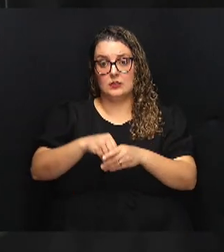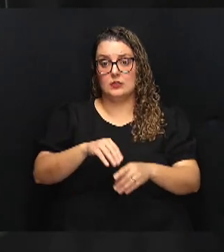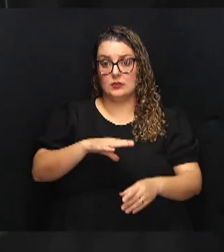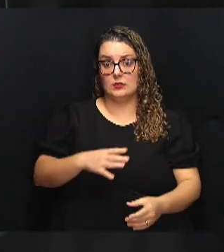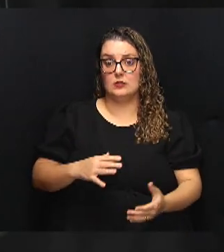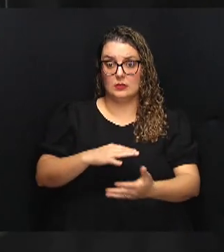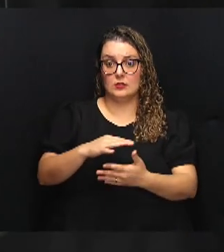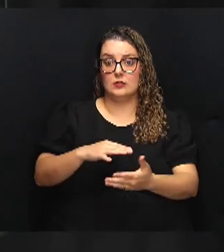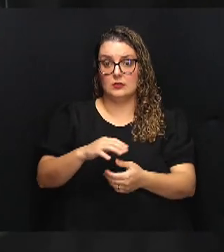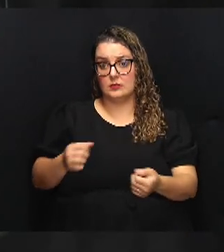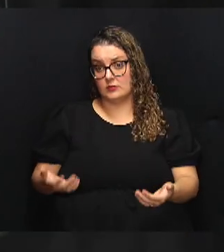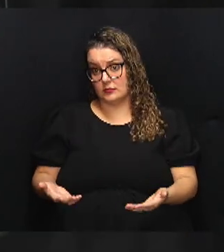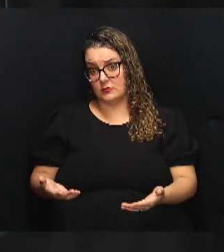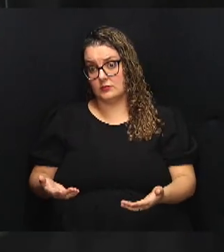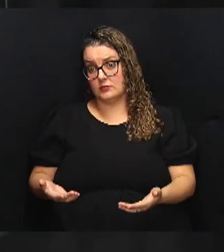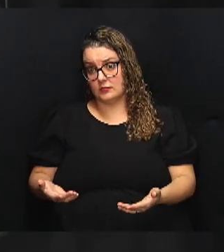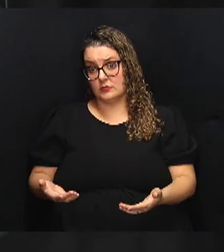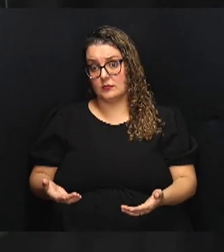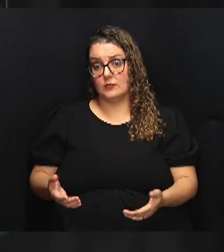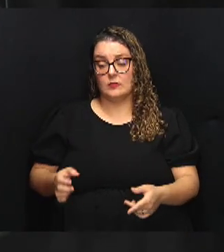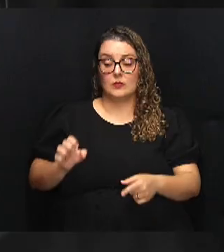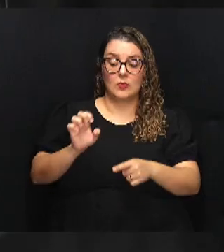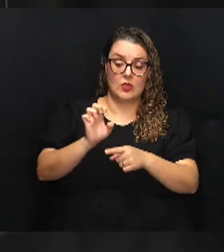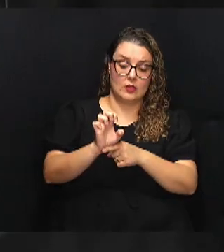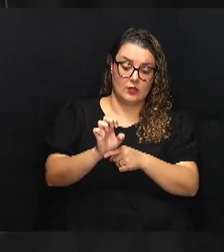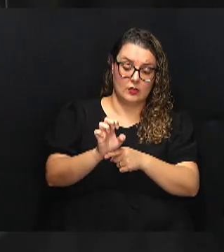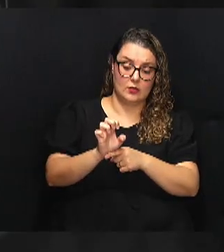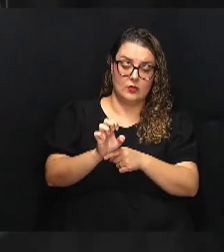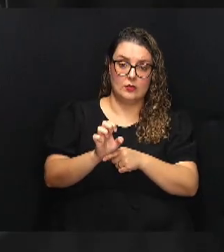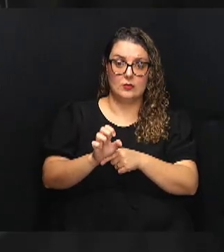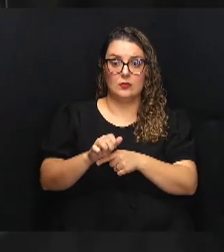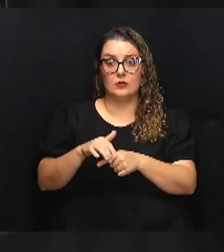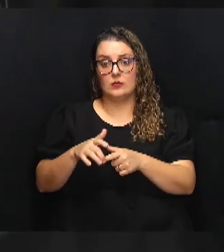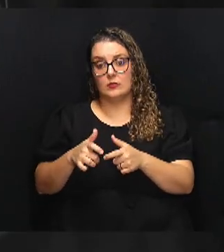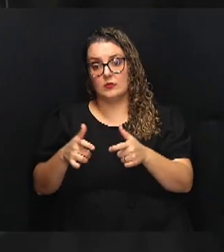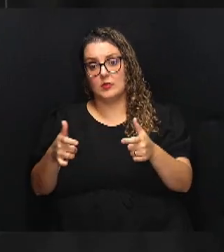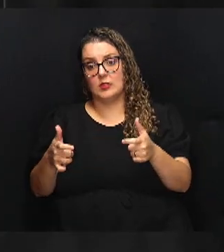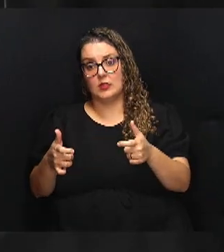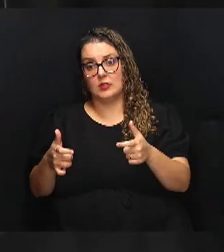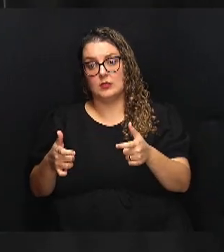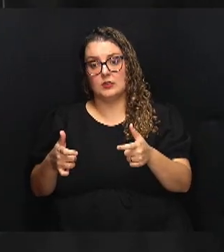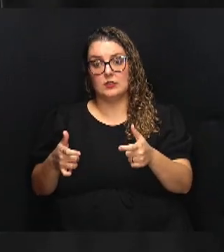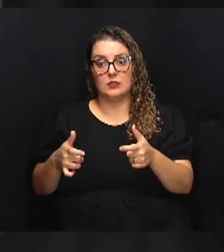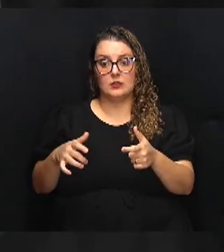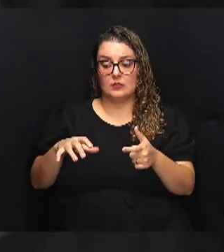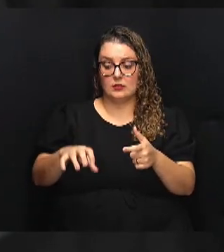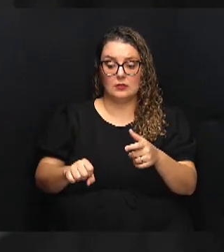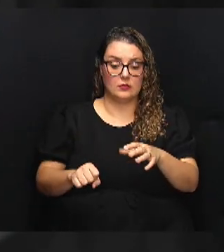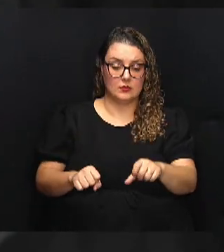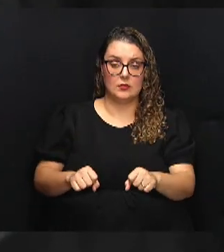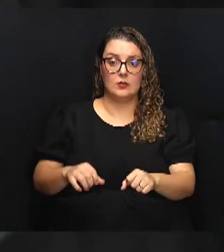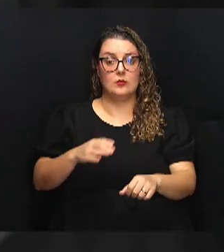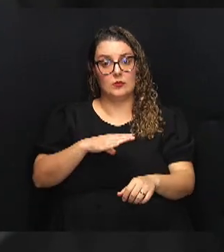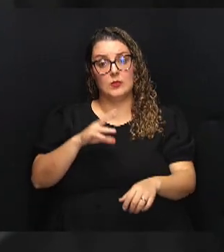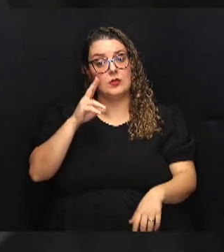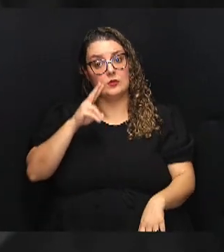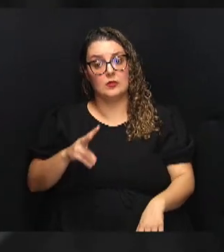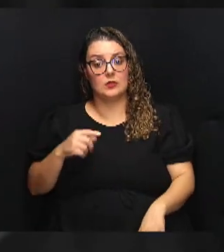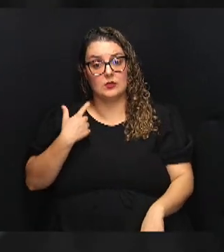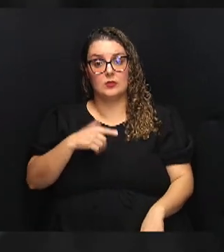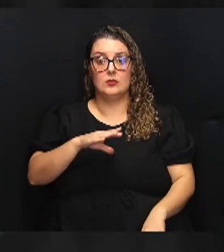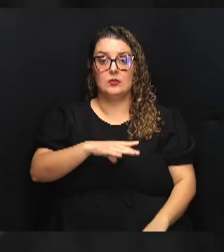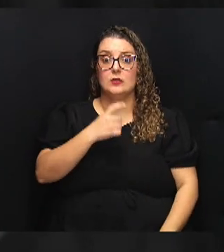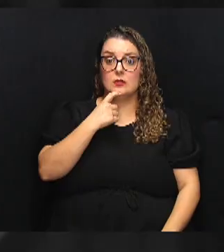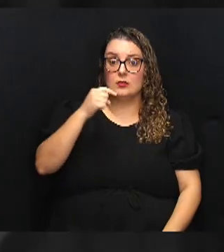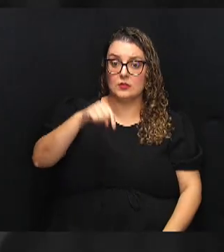de sustentabilidade, né? O Estado, ele é algo mais que você não consegue pegar, né? O município não, a gente está aqui, a gente está em Campinas, a